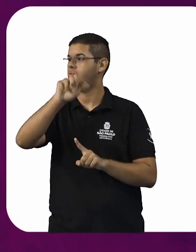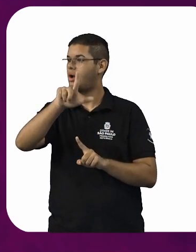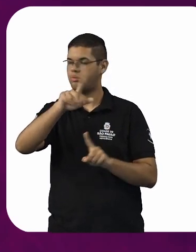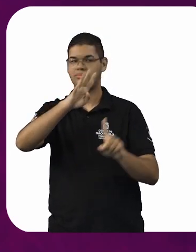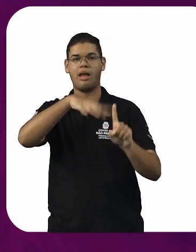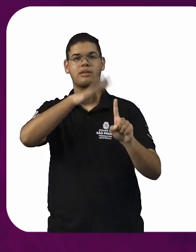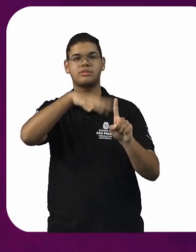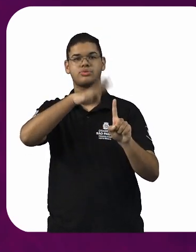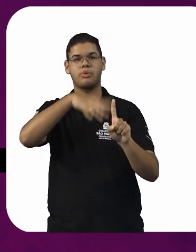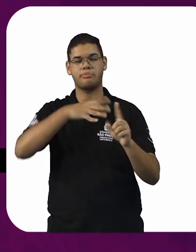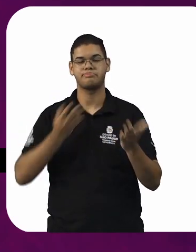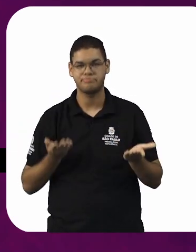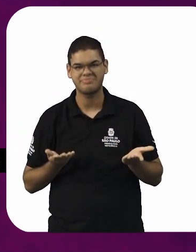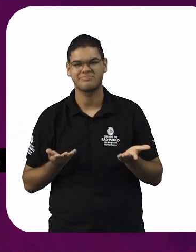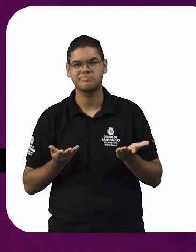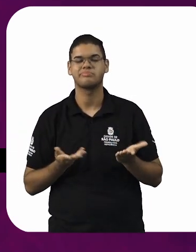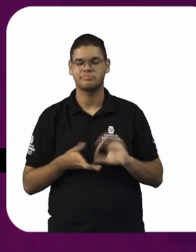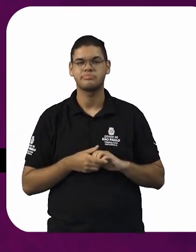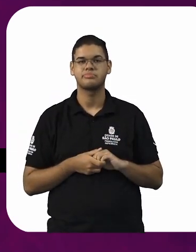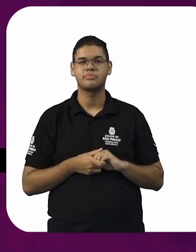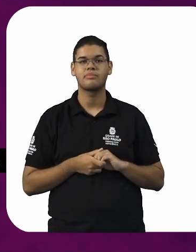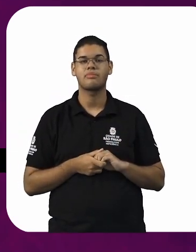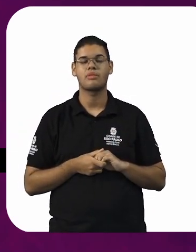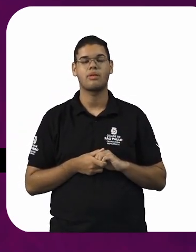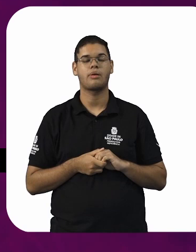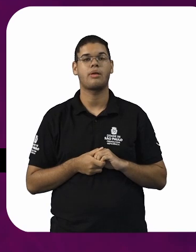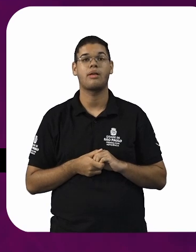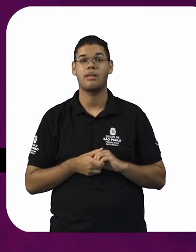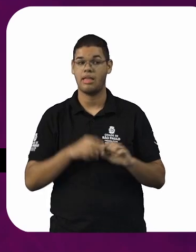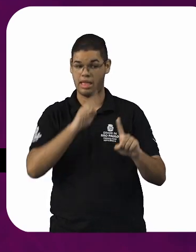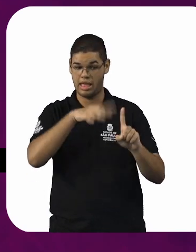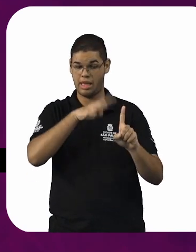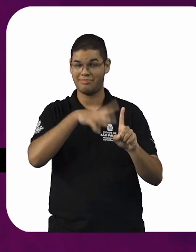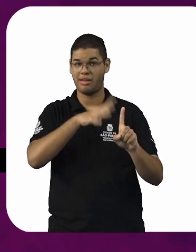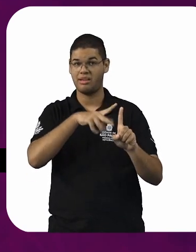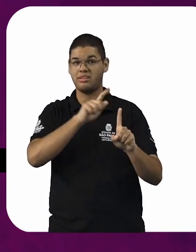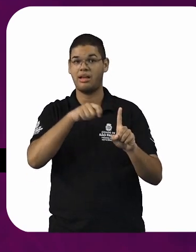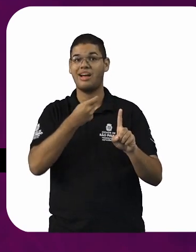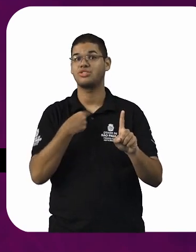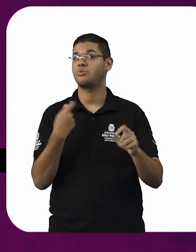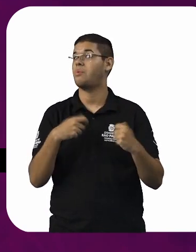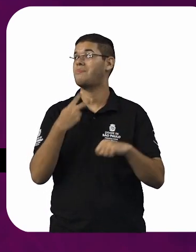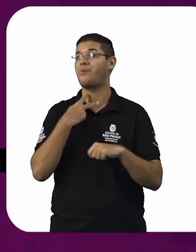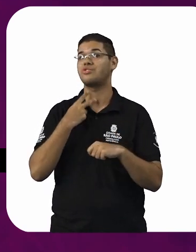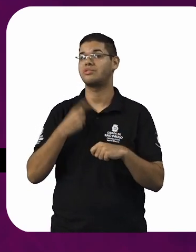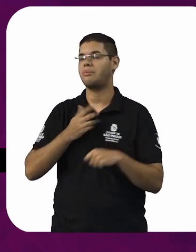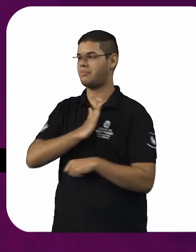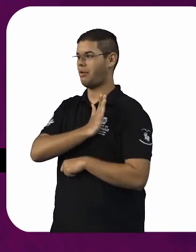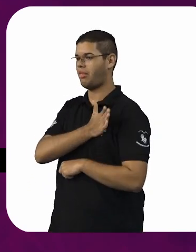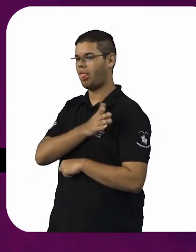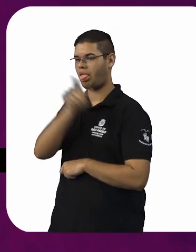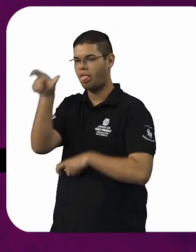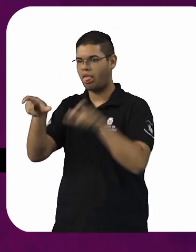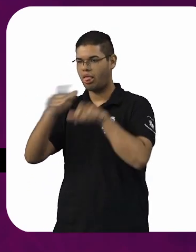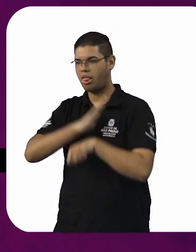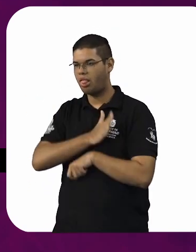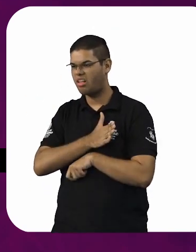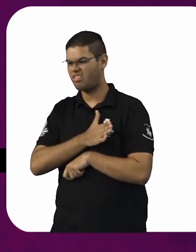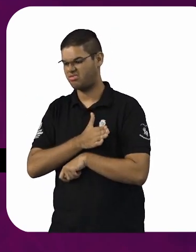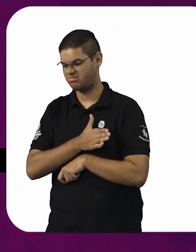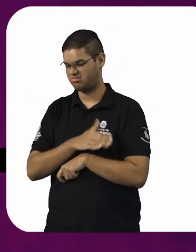ofende com razão as assexuais. Assexuais, a gente tem que também não ter preconceito, que tinha contra pessoas